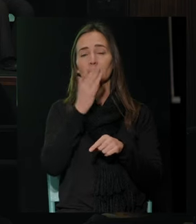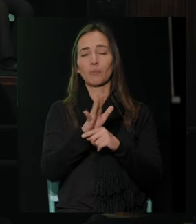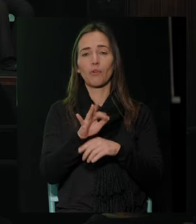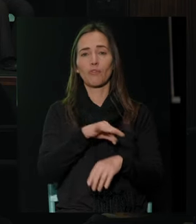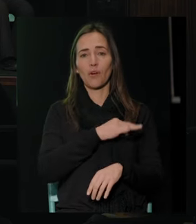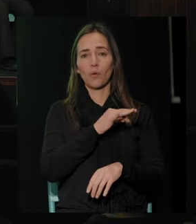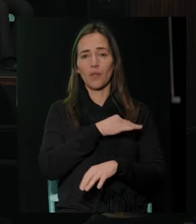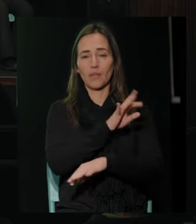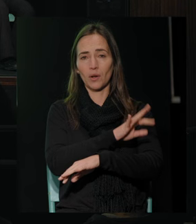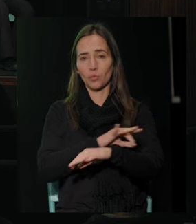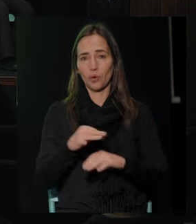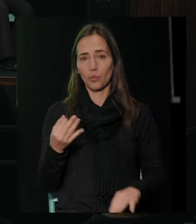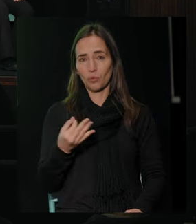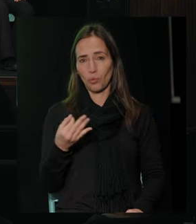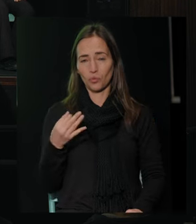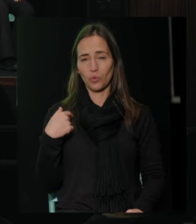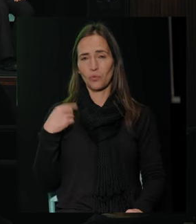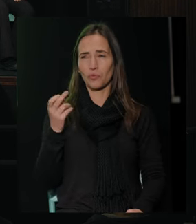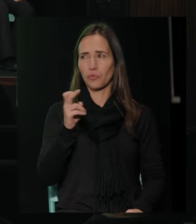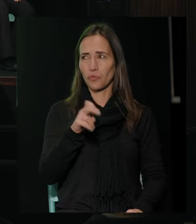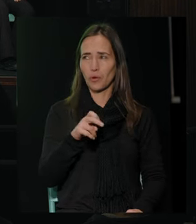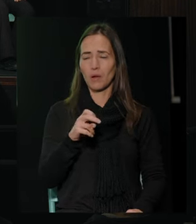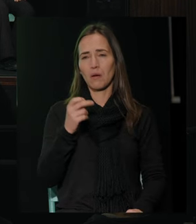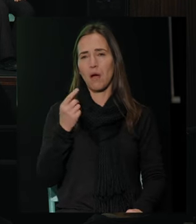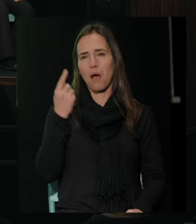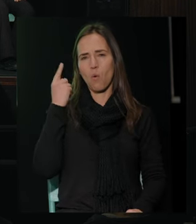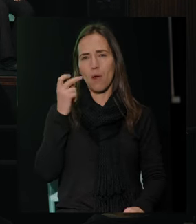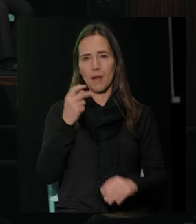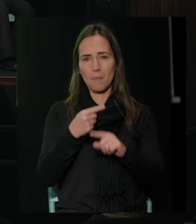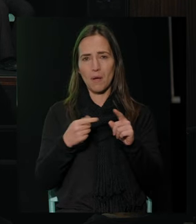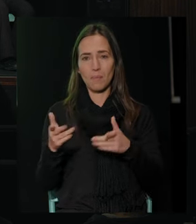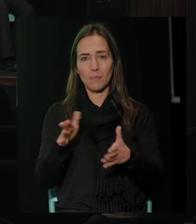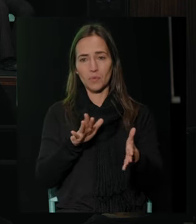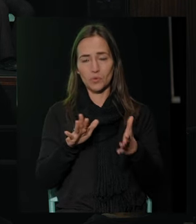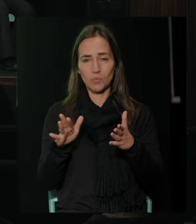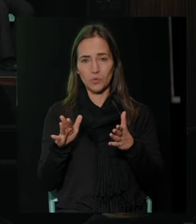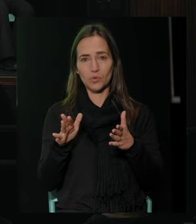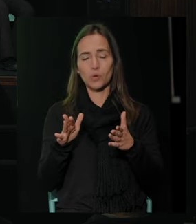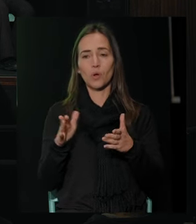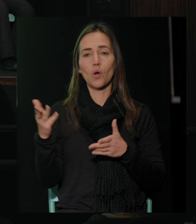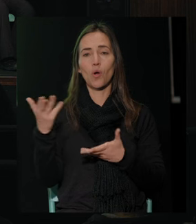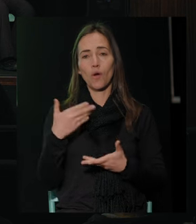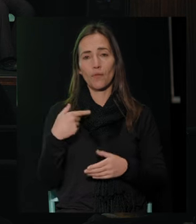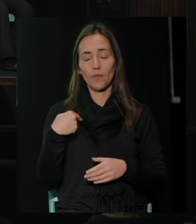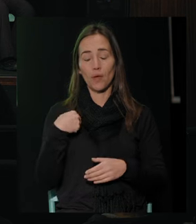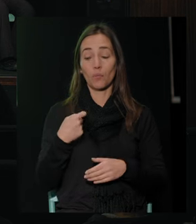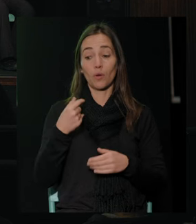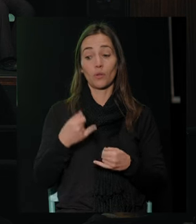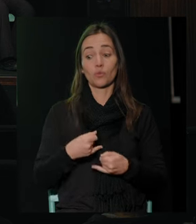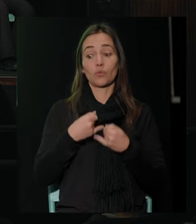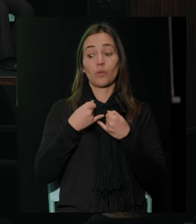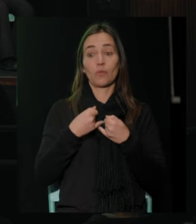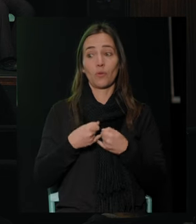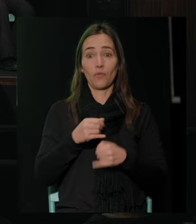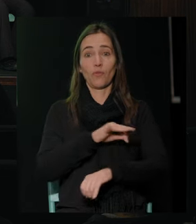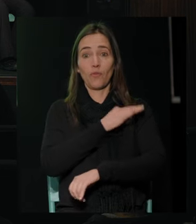do Porto, onde eu estive há um ano e meio, sensivelmente, fui convidado, fiquei um bocadinho assustado, disse, pá,